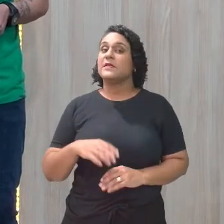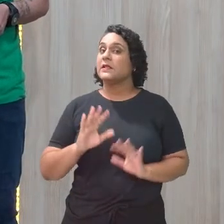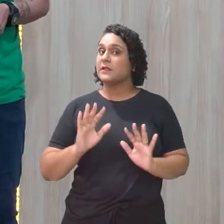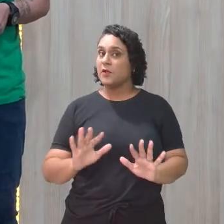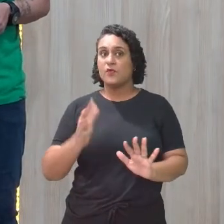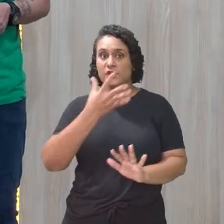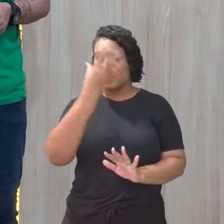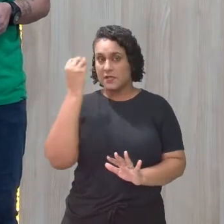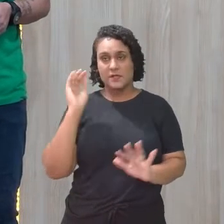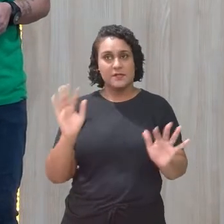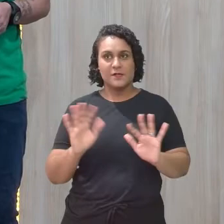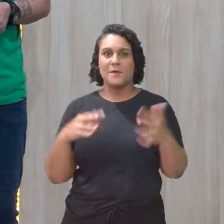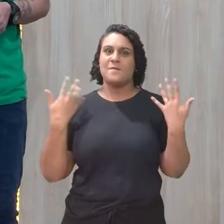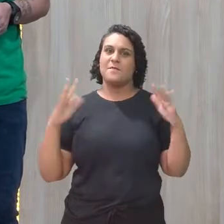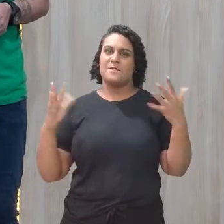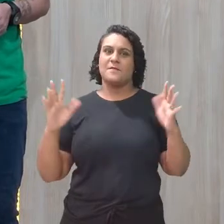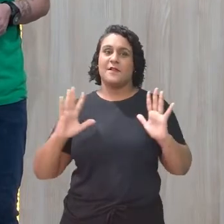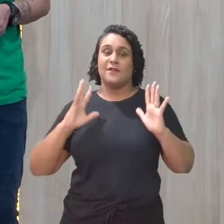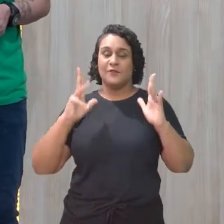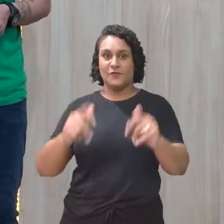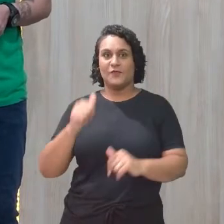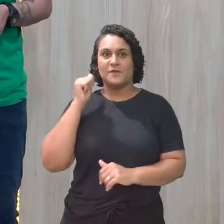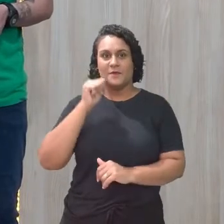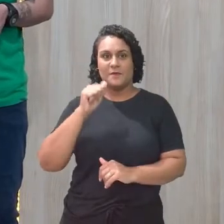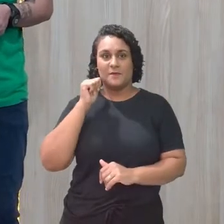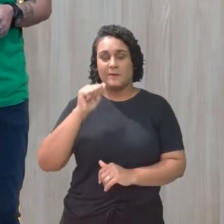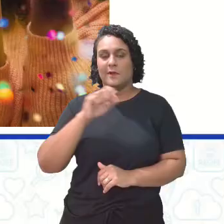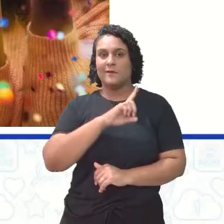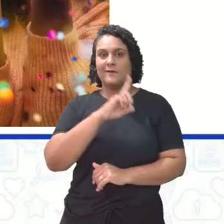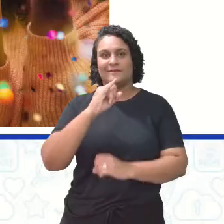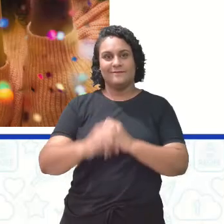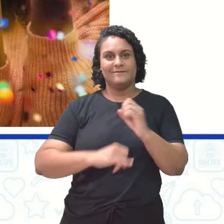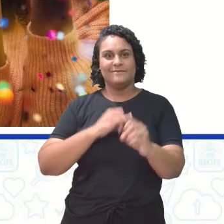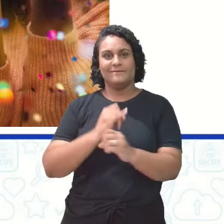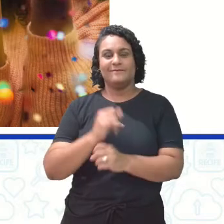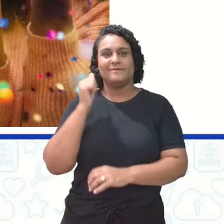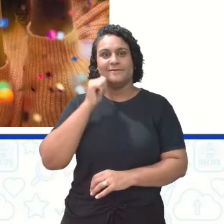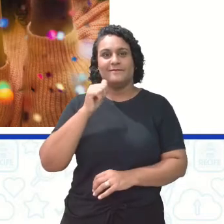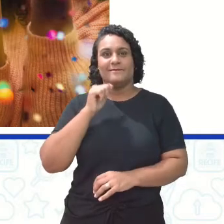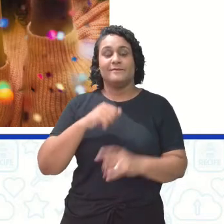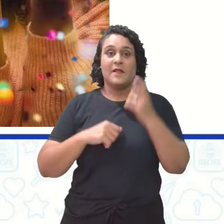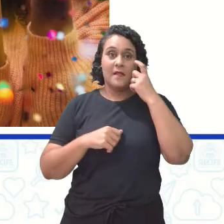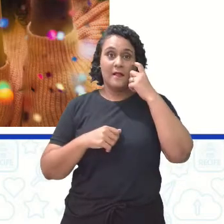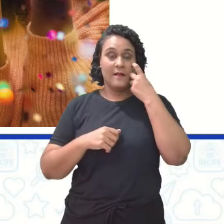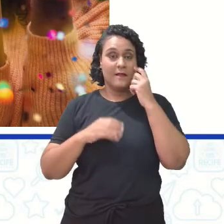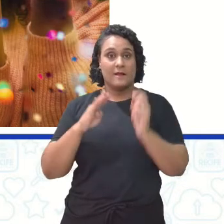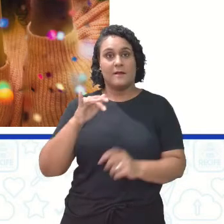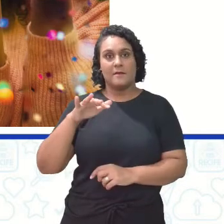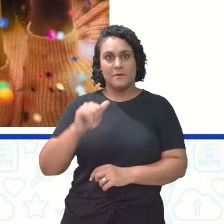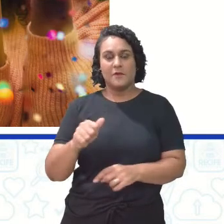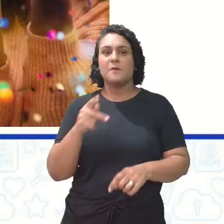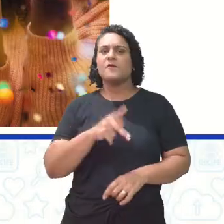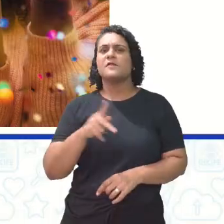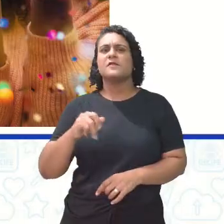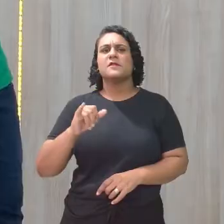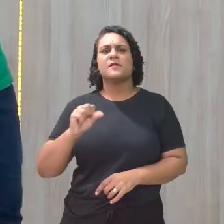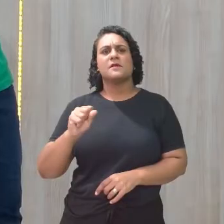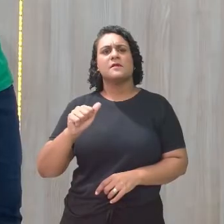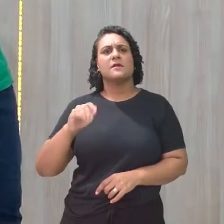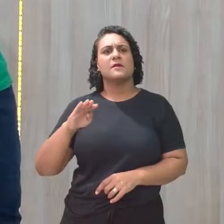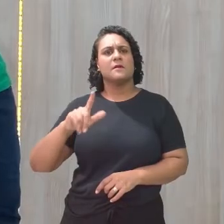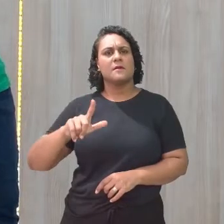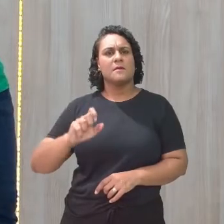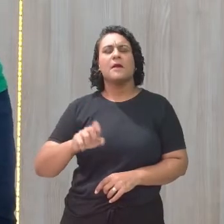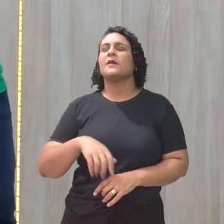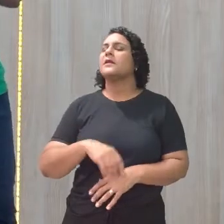esquecer, parabenizar todas as mulheres, Dia Internacional da Mulher, Elaine, Bia, professor Isabel que está ali, não sei quem é a outra pessoa